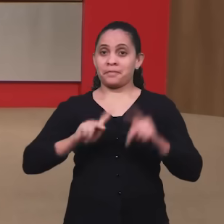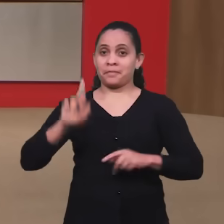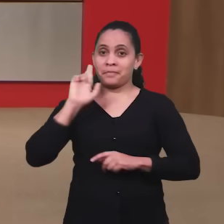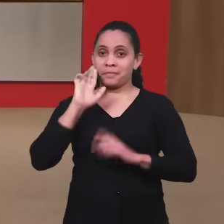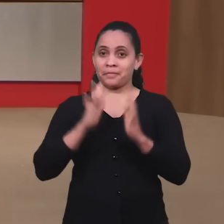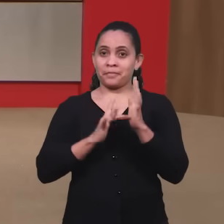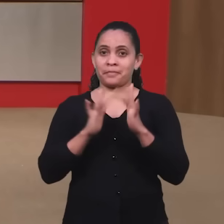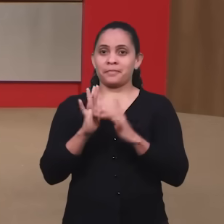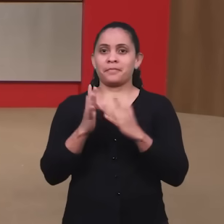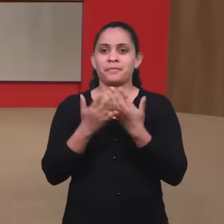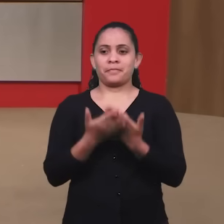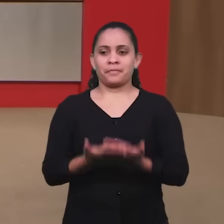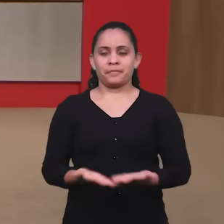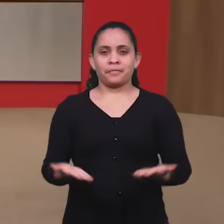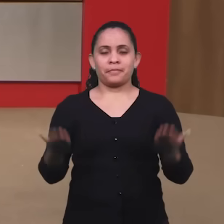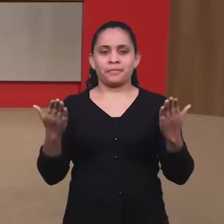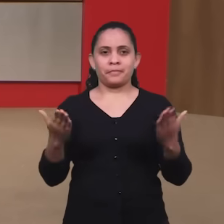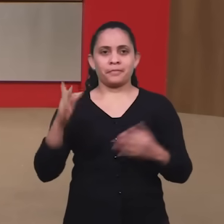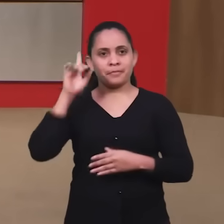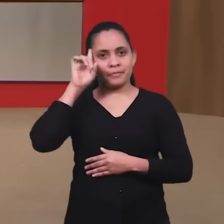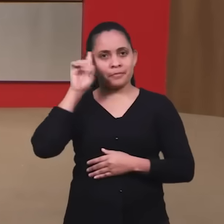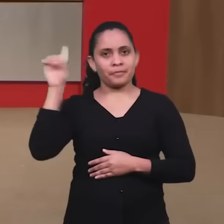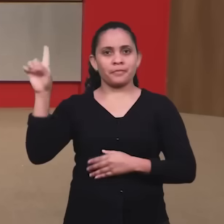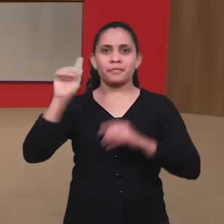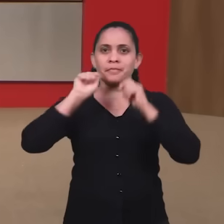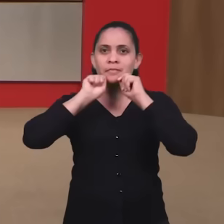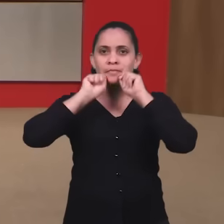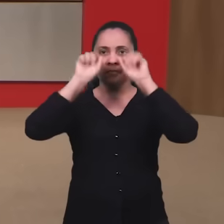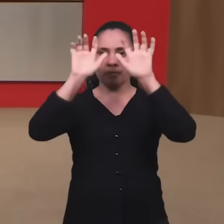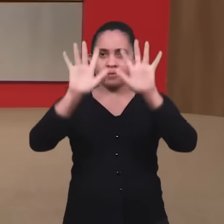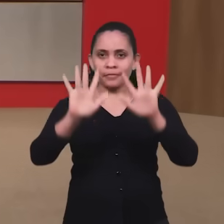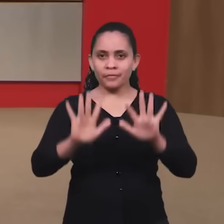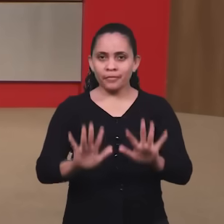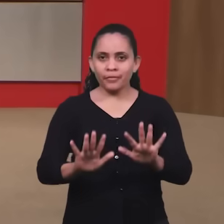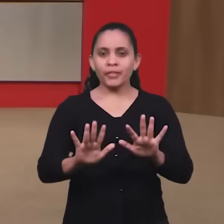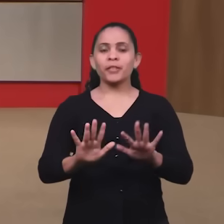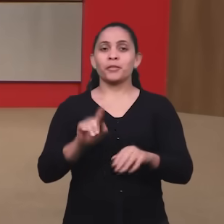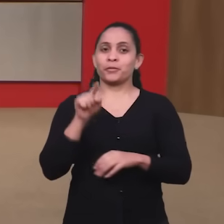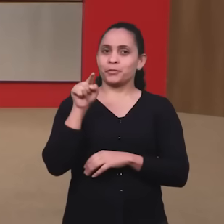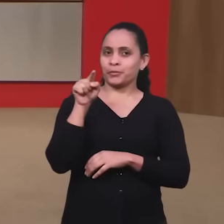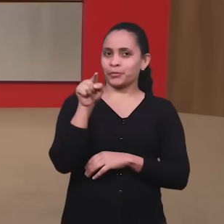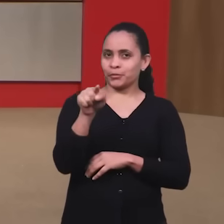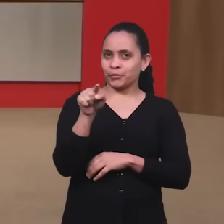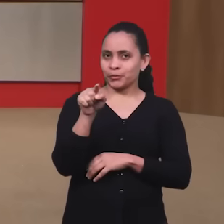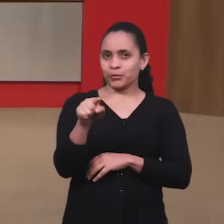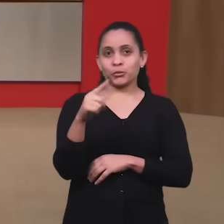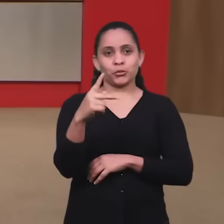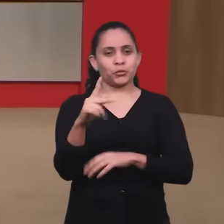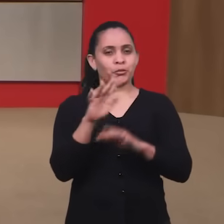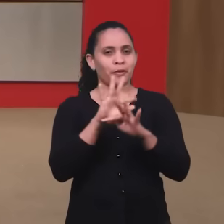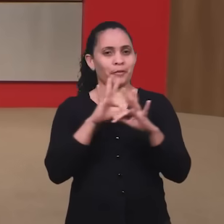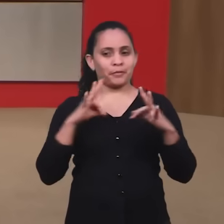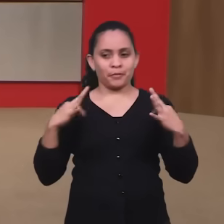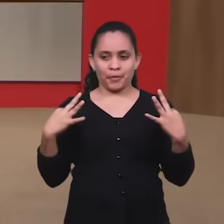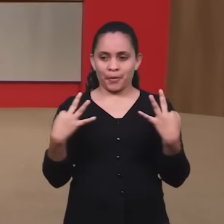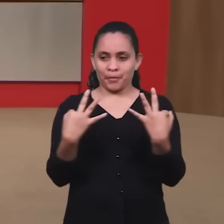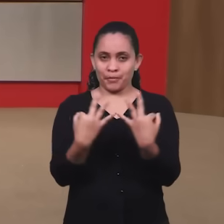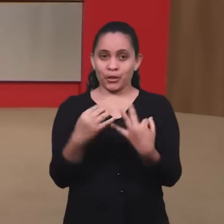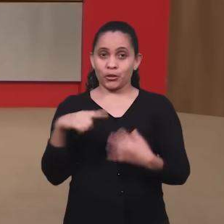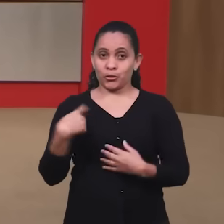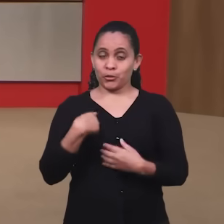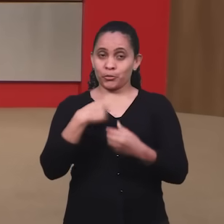A paz do Senhor Jesus a todos, que Deus o abençoe, o Senhor, a senhora, a sua